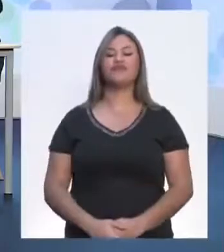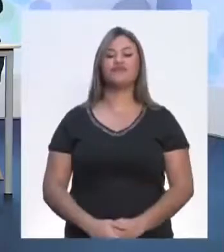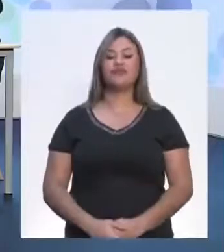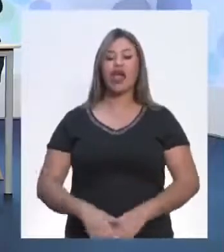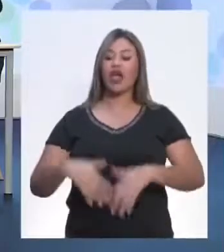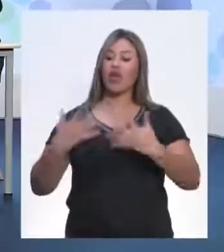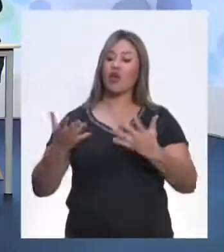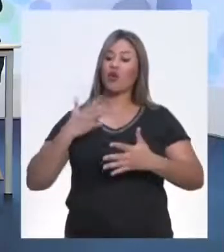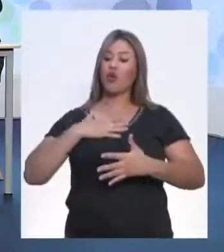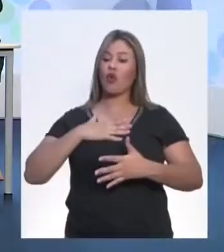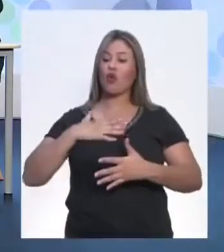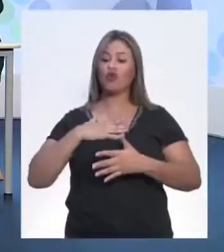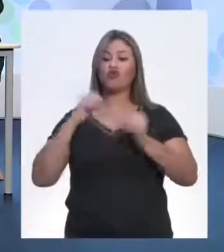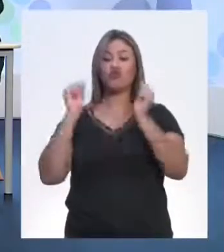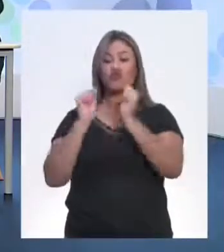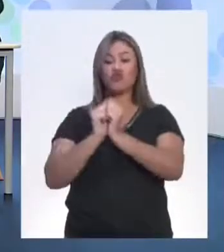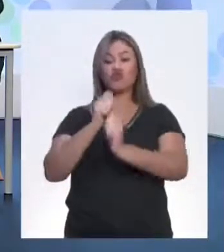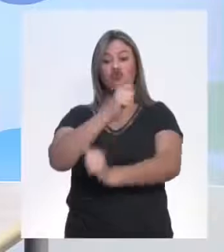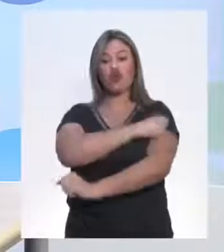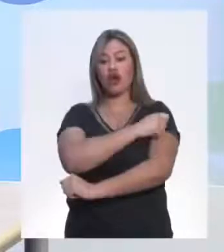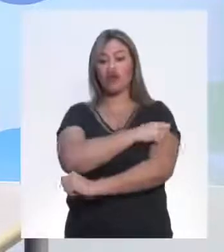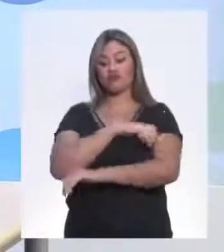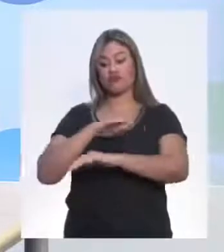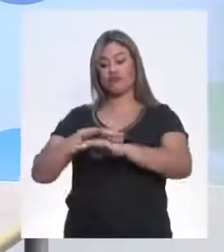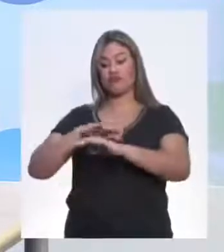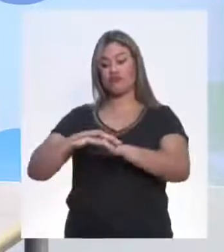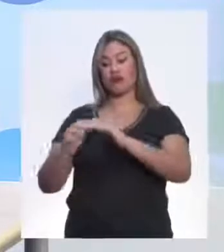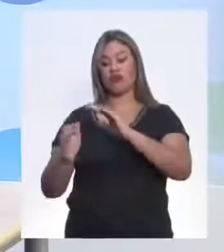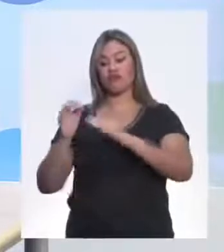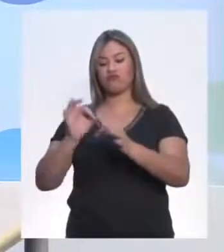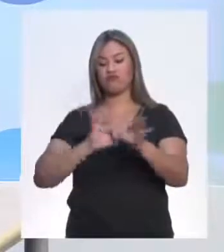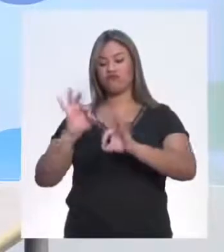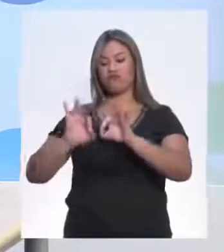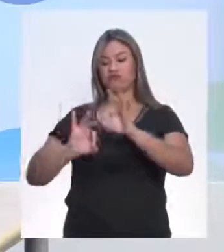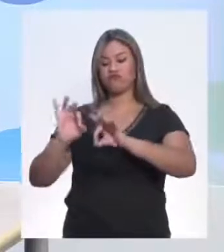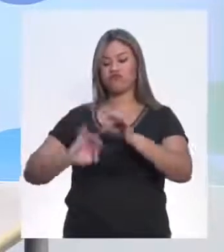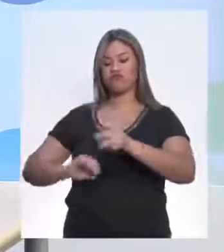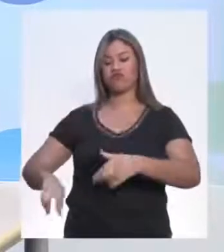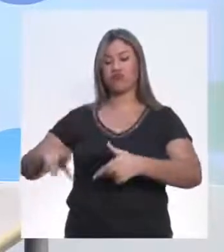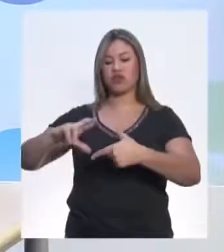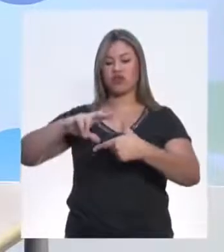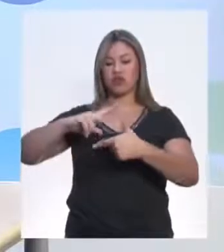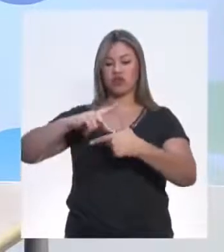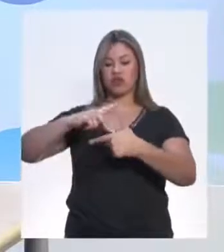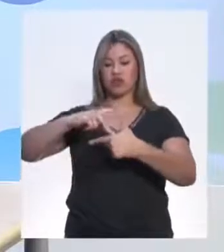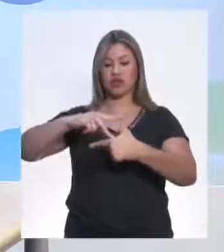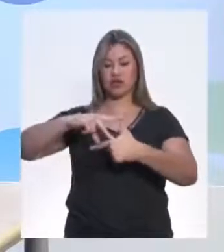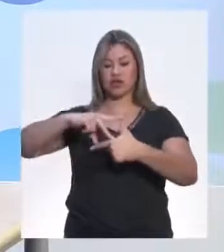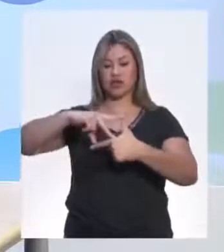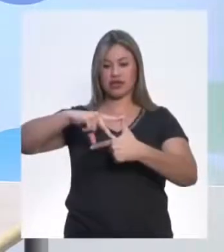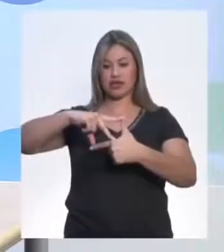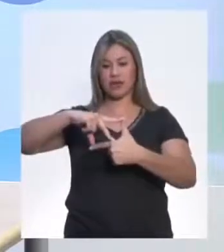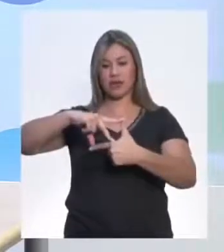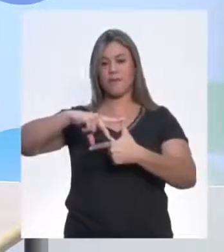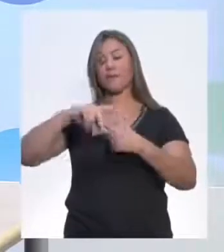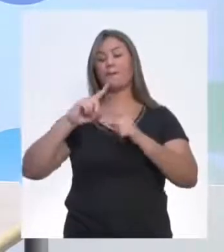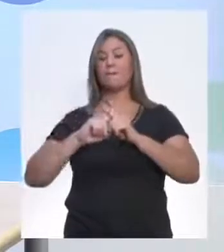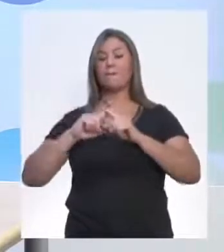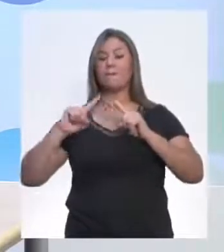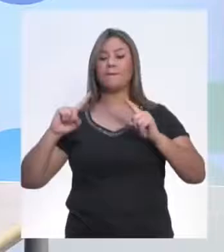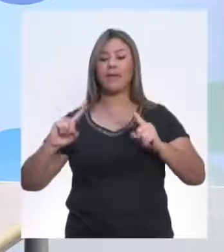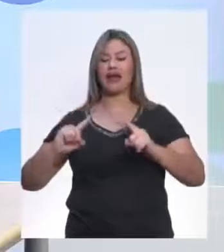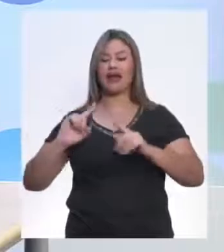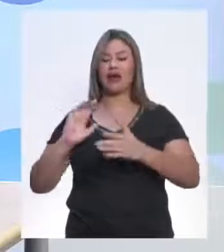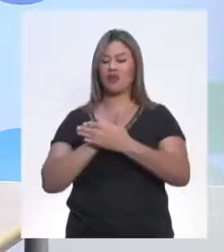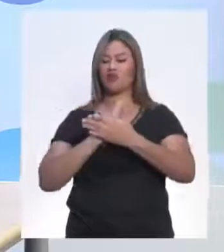já compra pronto. Mas eu acho que o mistério. Você eu imaginei que você preferia. Mas é legal fazer essa dobradura. E é por